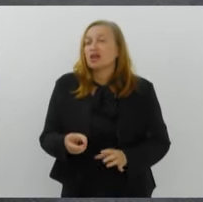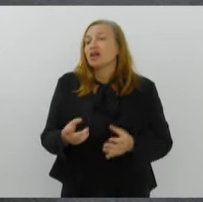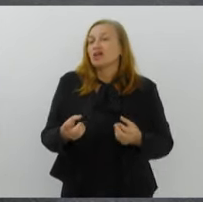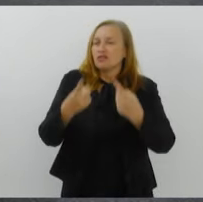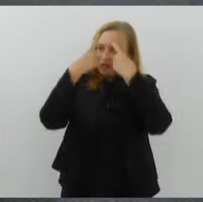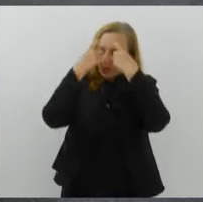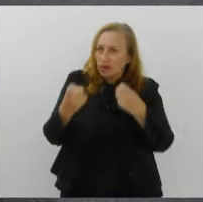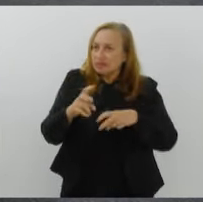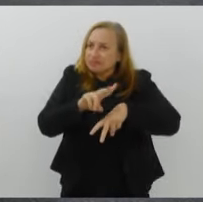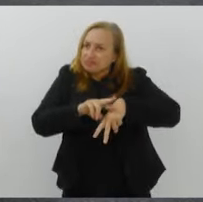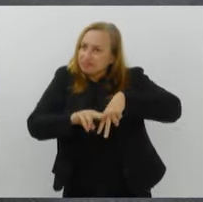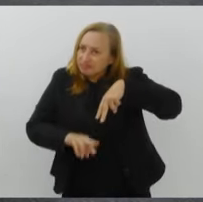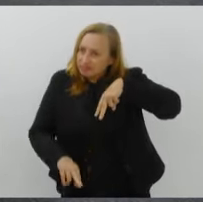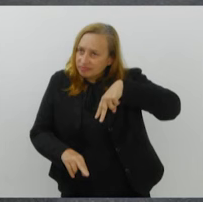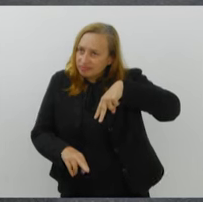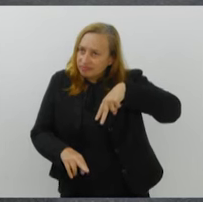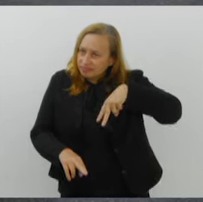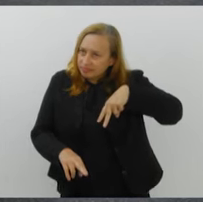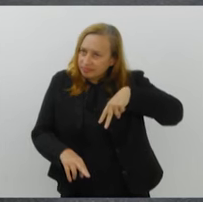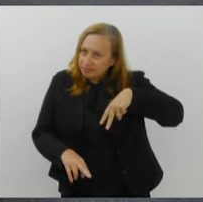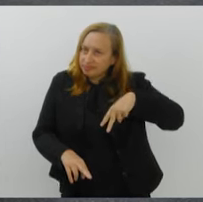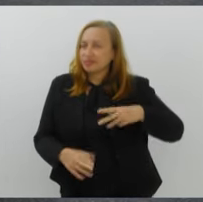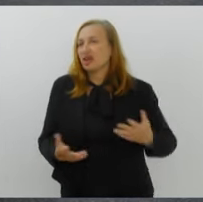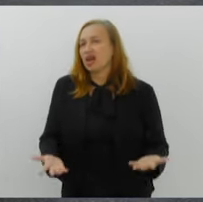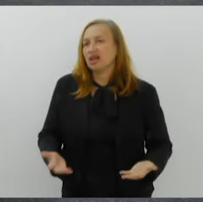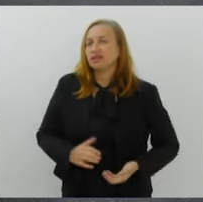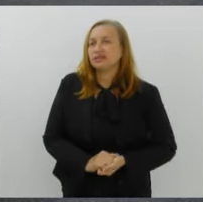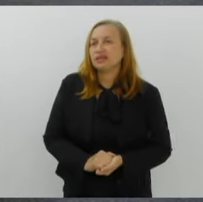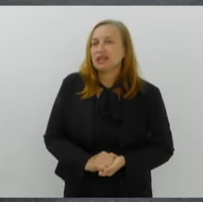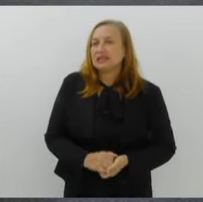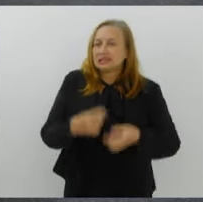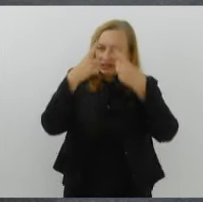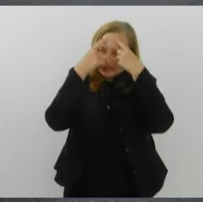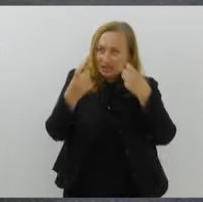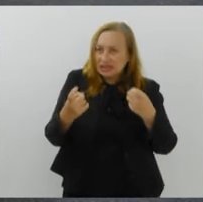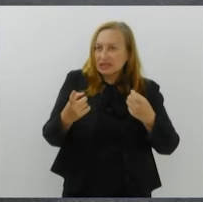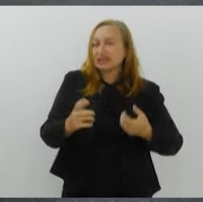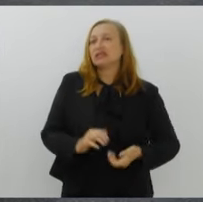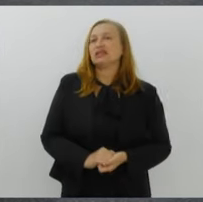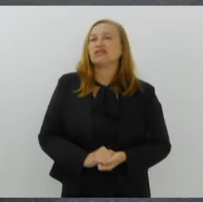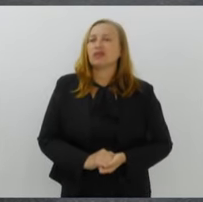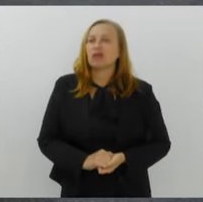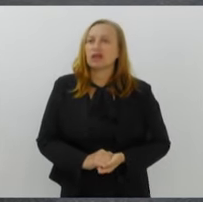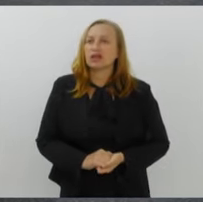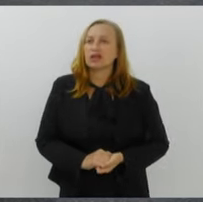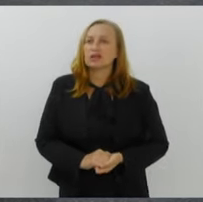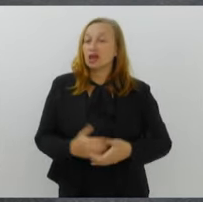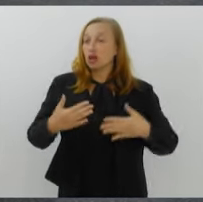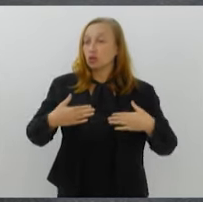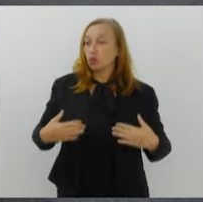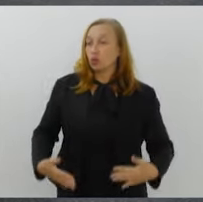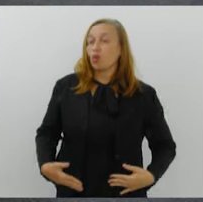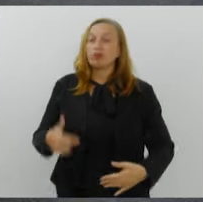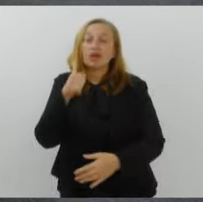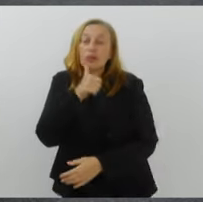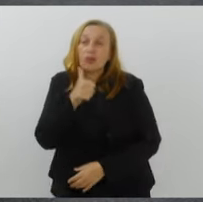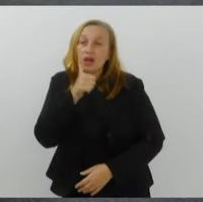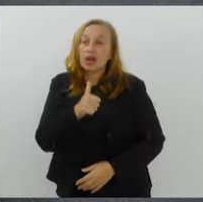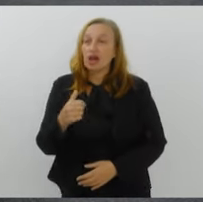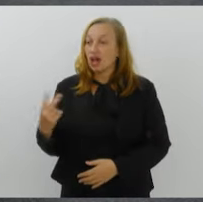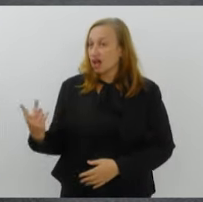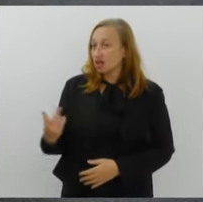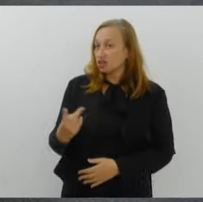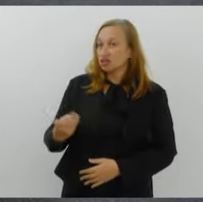ideia da violência sexual forçada, na ideia da objetificação do corpo da mulher. Ambas as